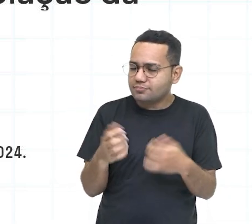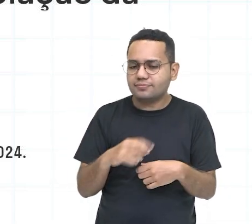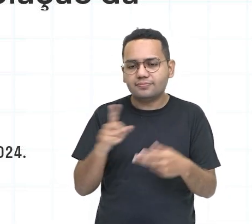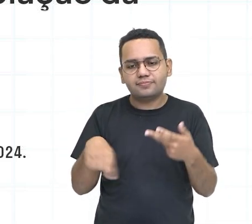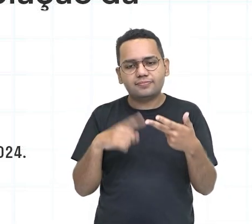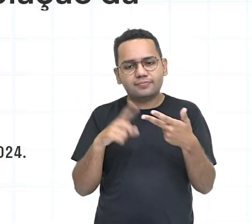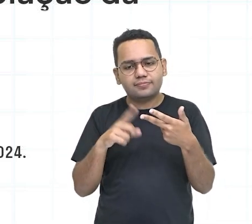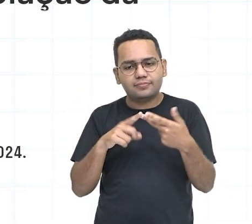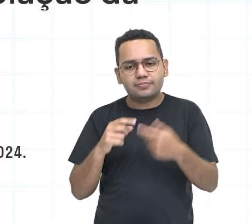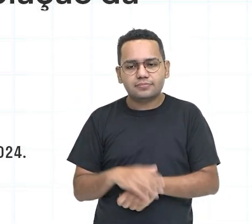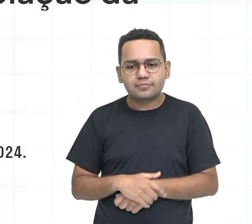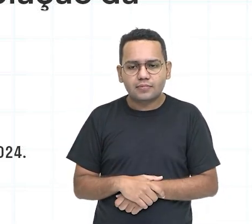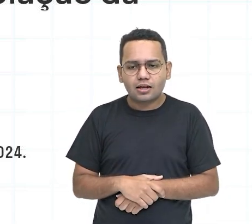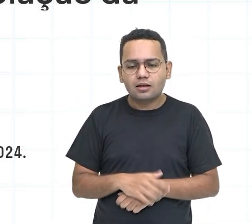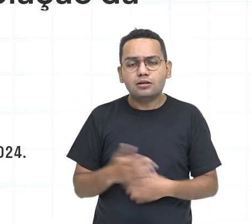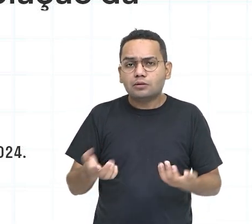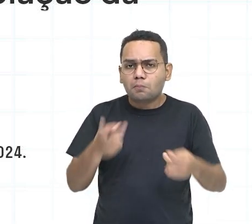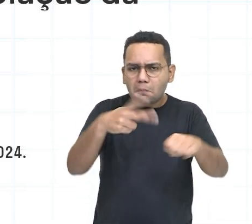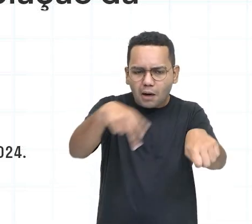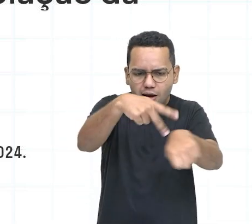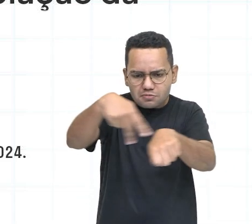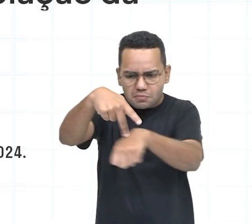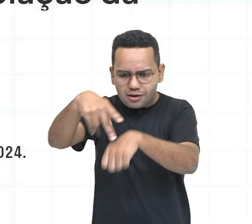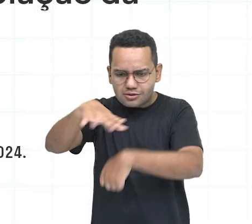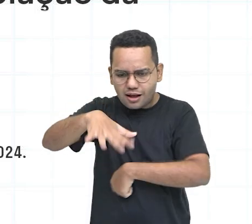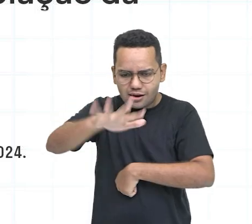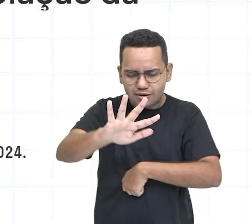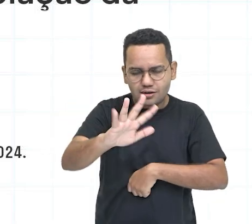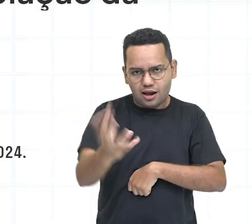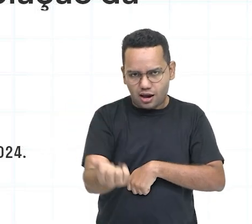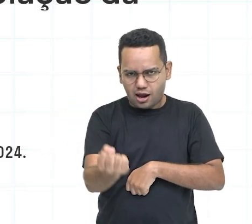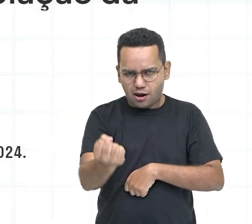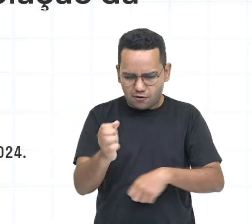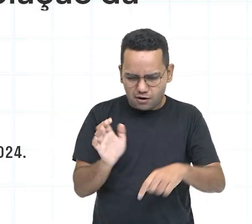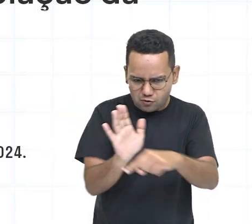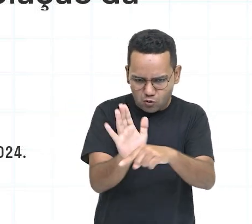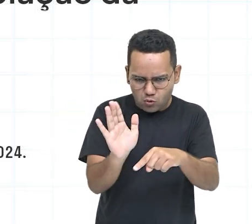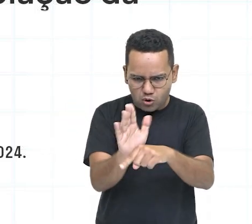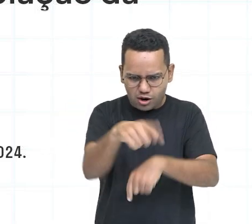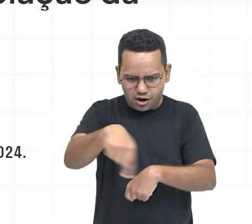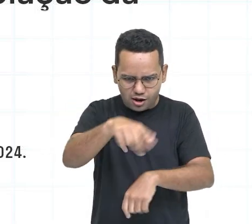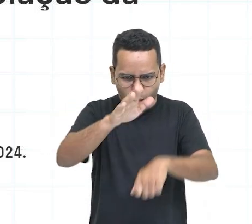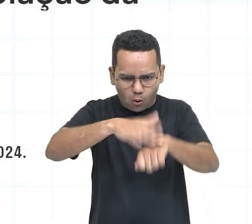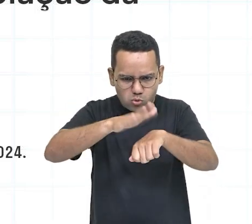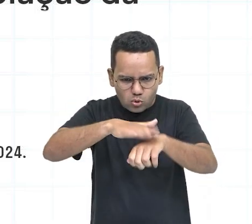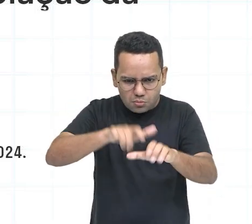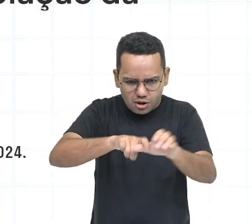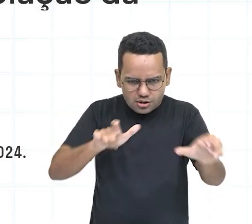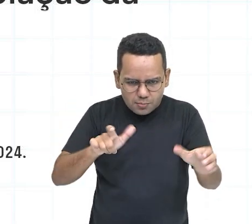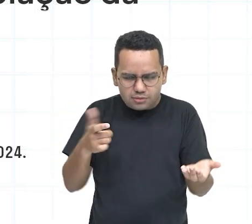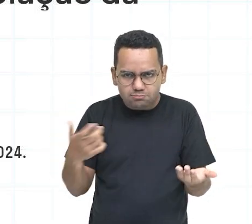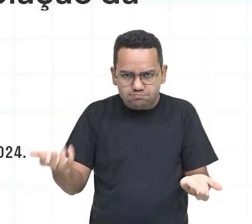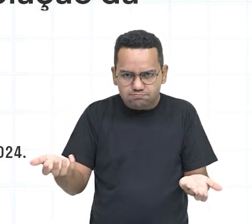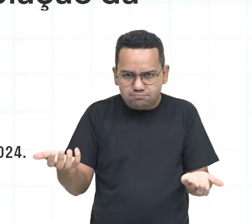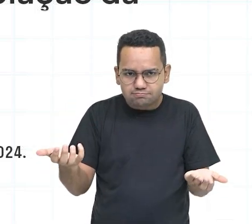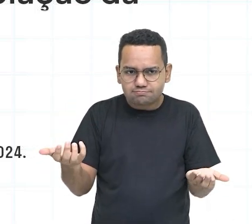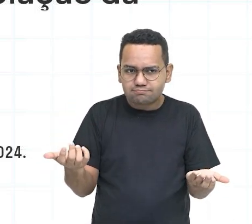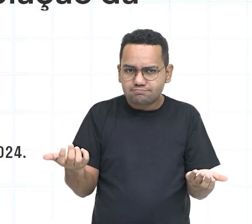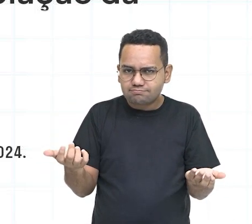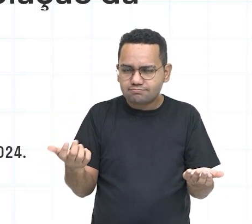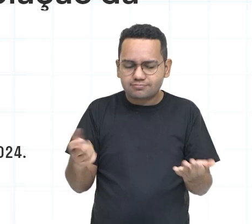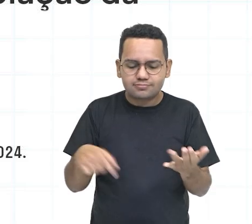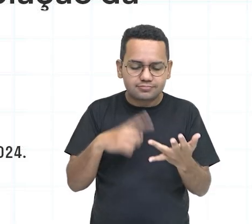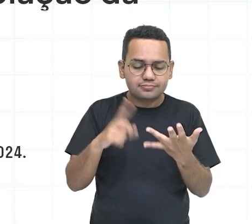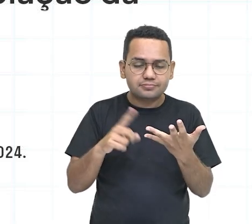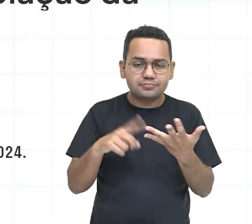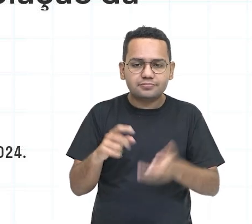os países africanos em seus esforços para obter independência. Será que eles queriam os países independentes? Letra